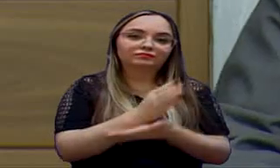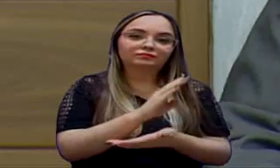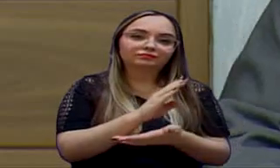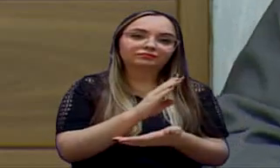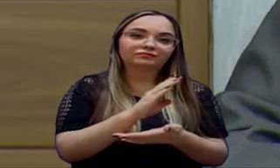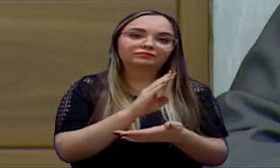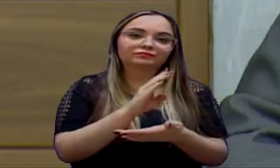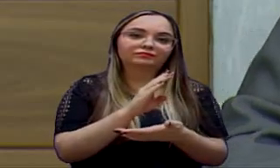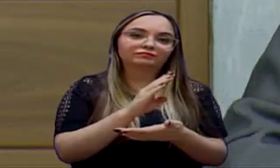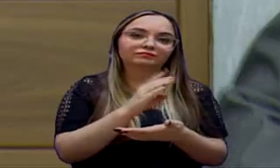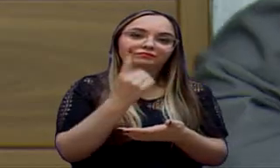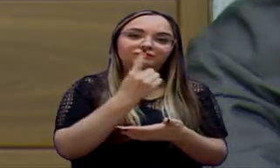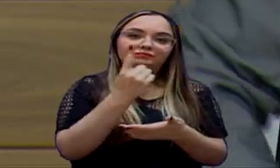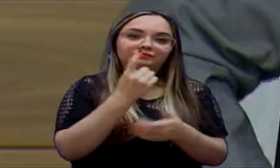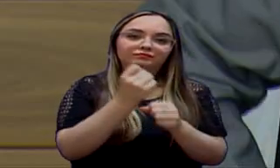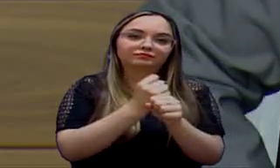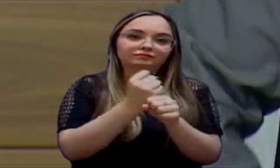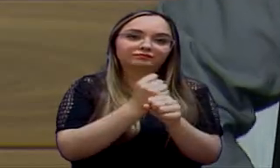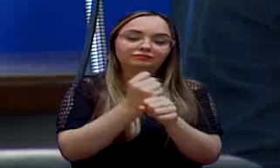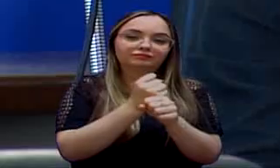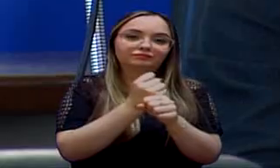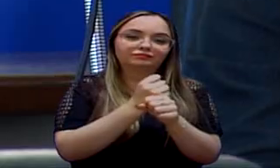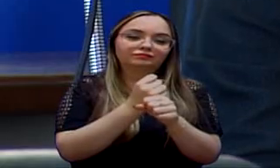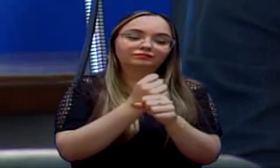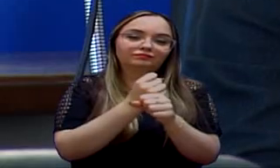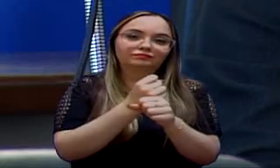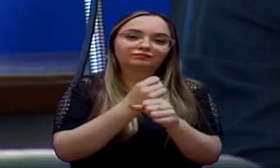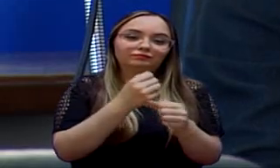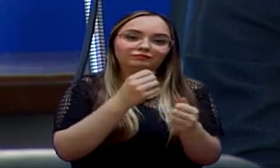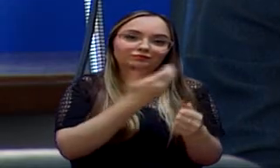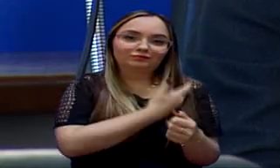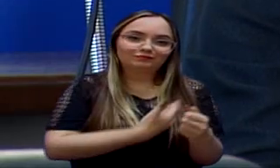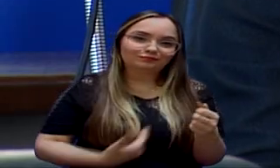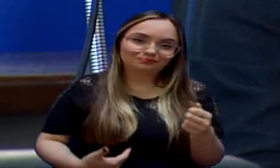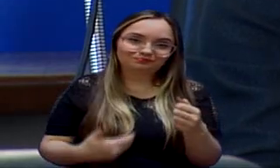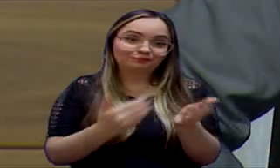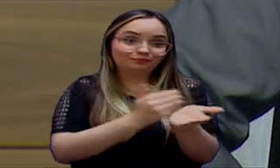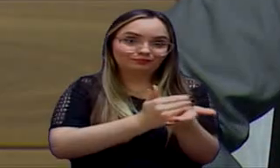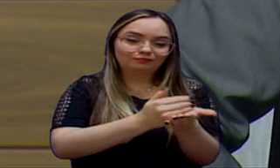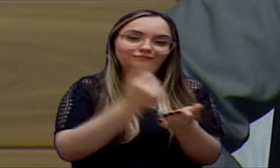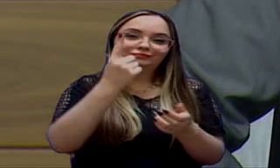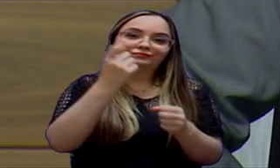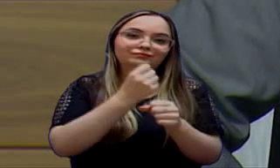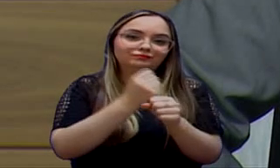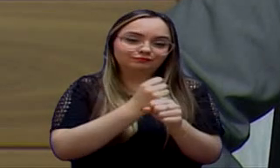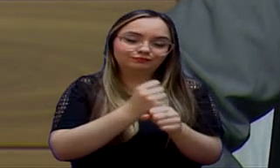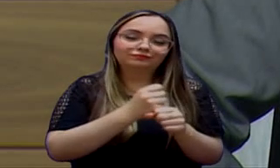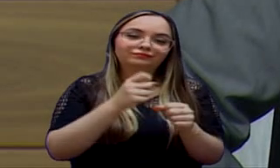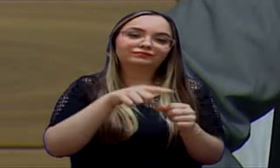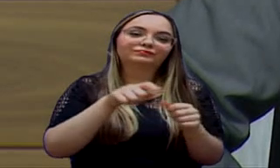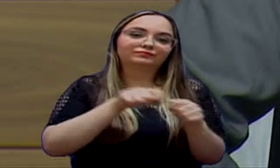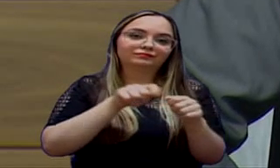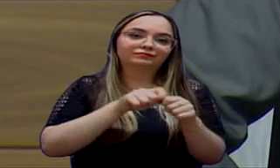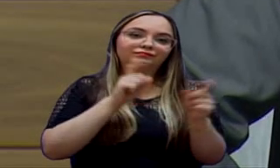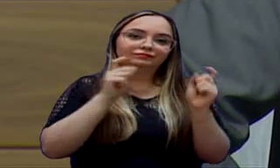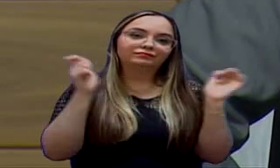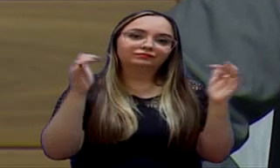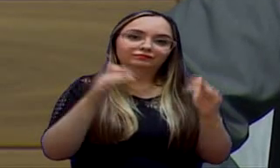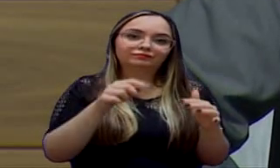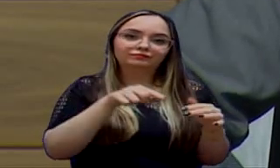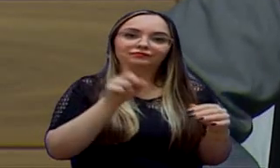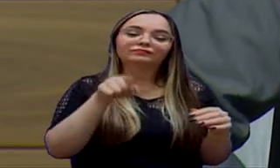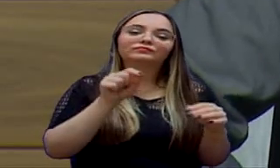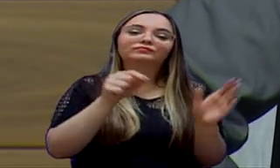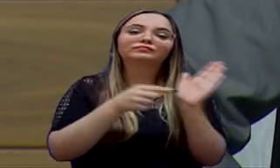no primeiro ano do governo e onde ela apresenta